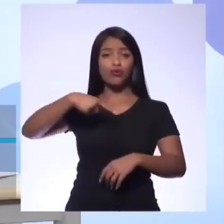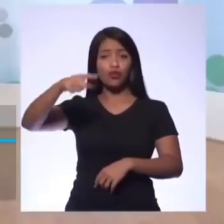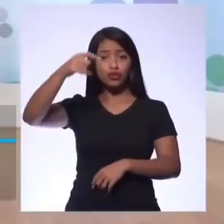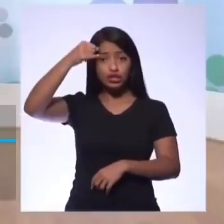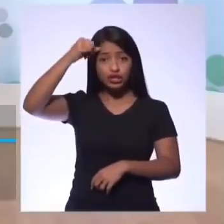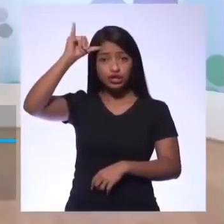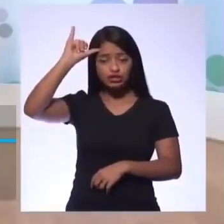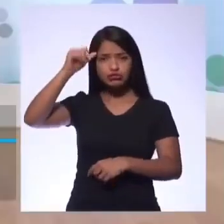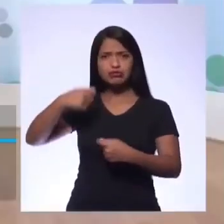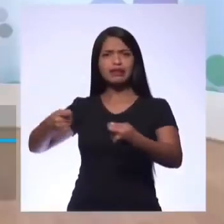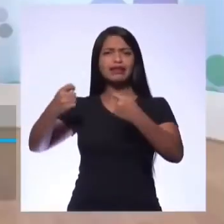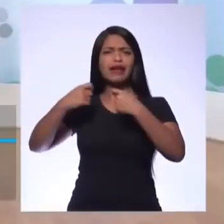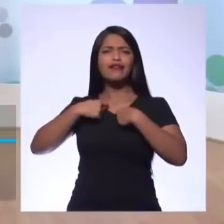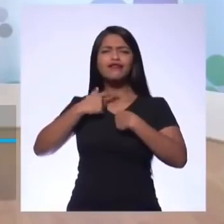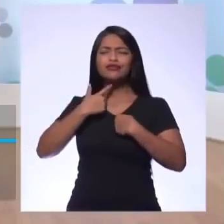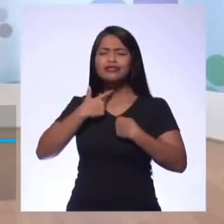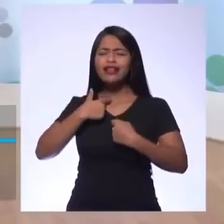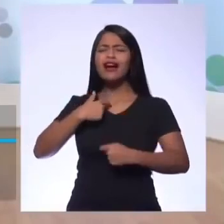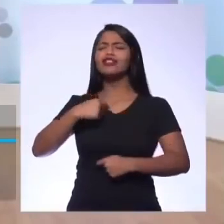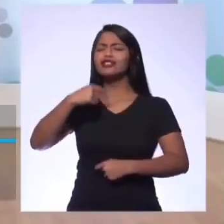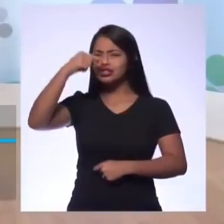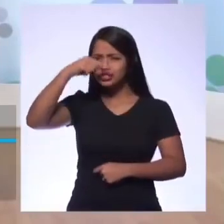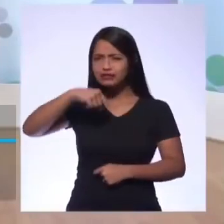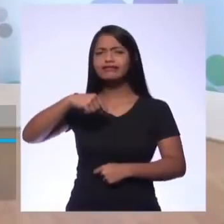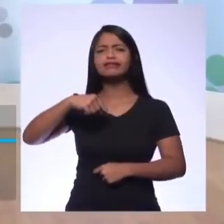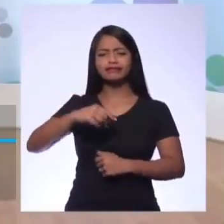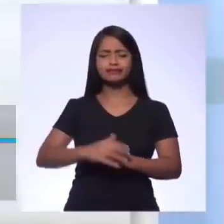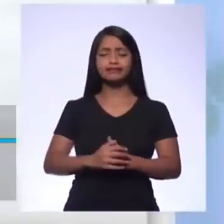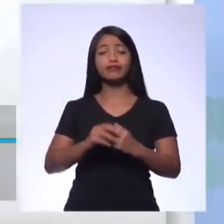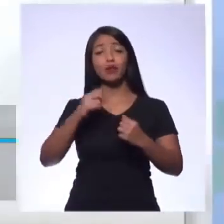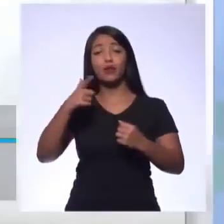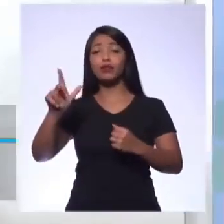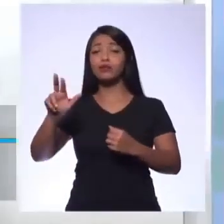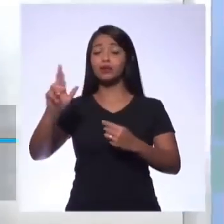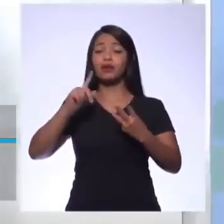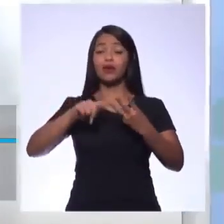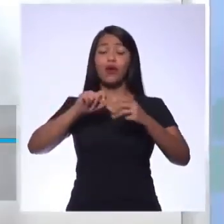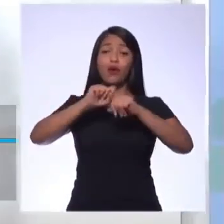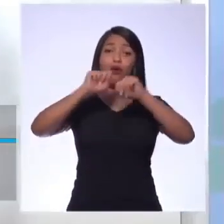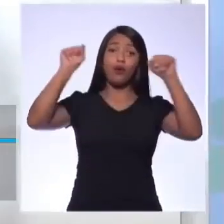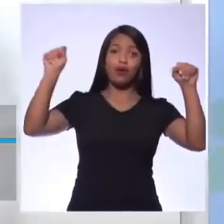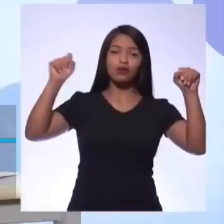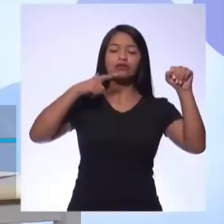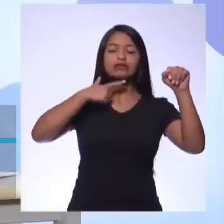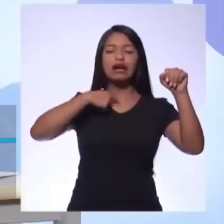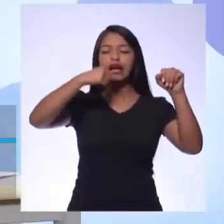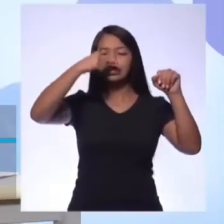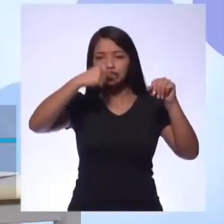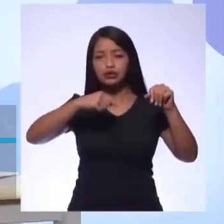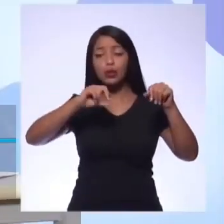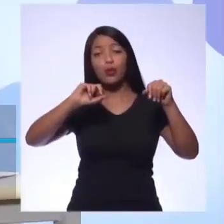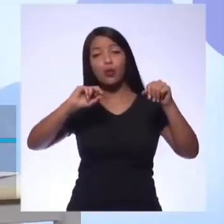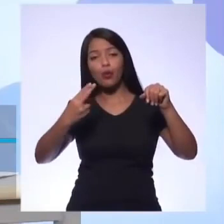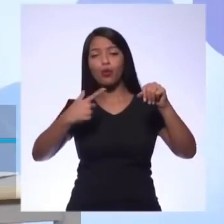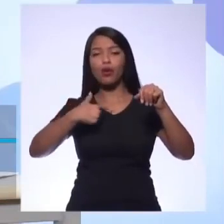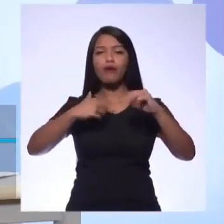Certo. né? Acordando, limpando a casa, Letícia. Aí